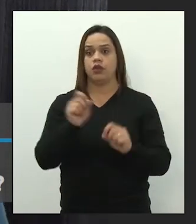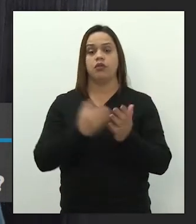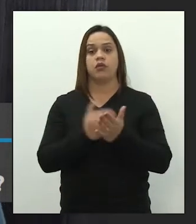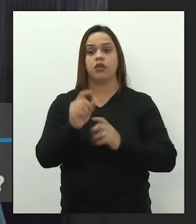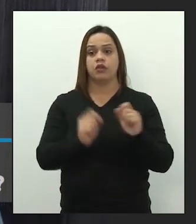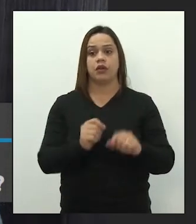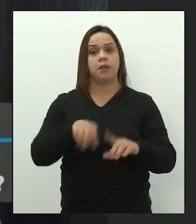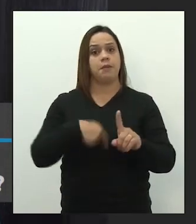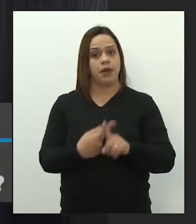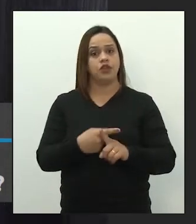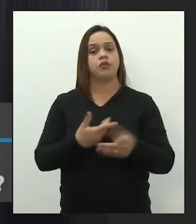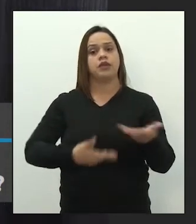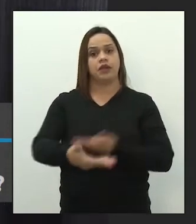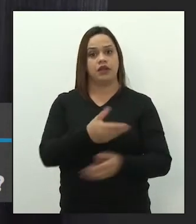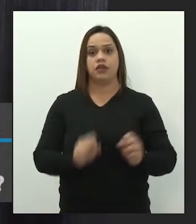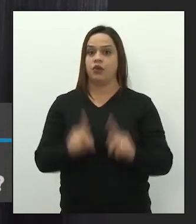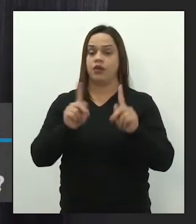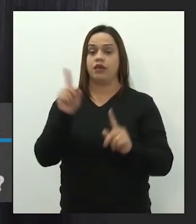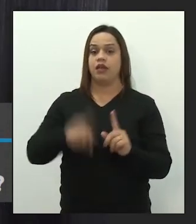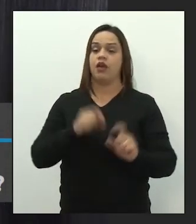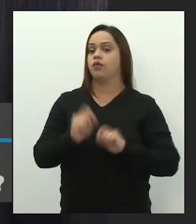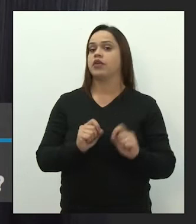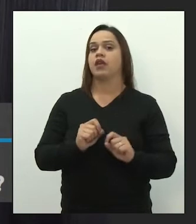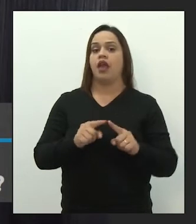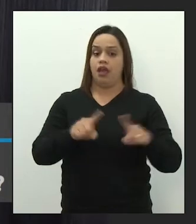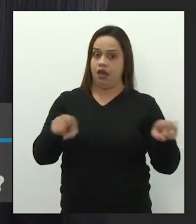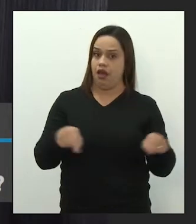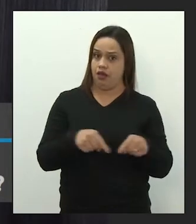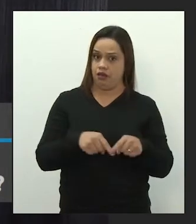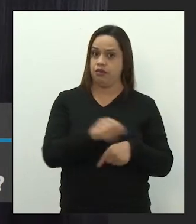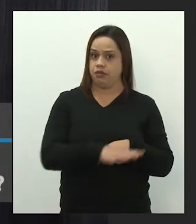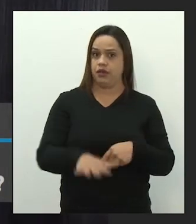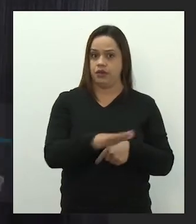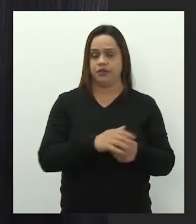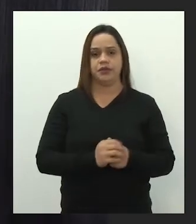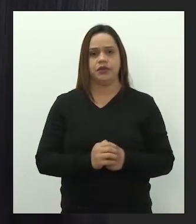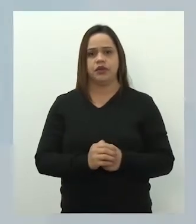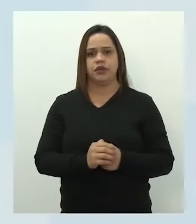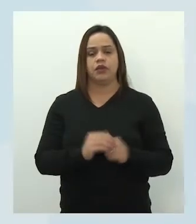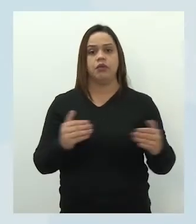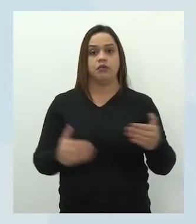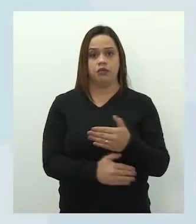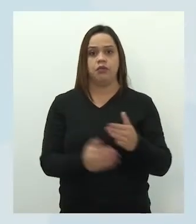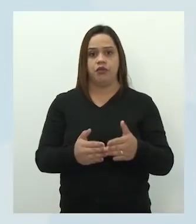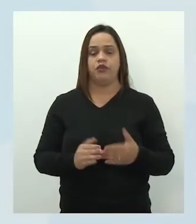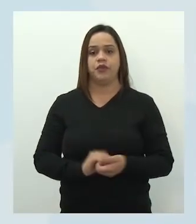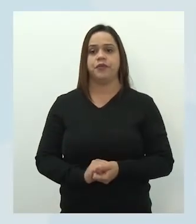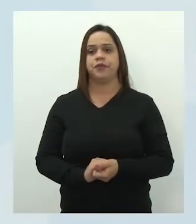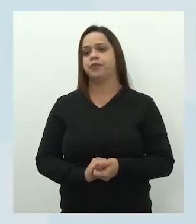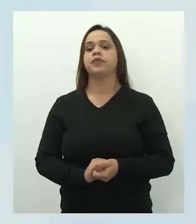mais uma interação, tá bom, gente? Que envolve área e perímetro. Pode pôr o próximo slide, por favor?